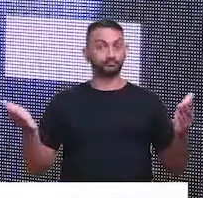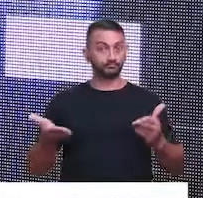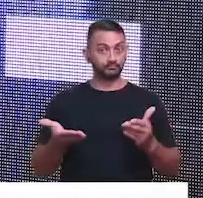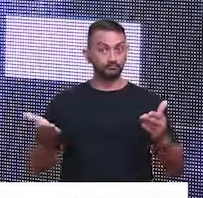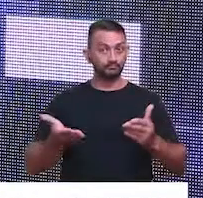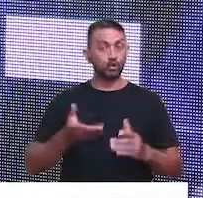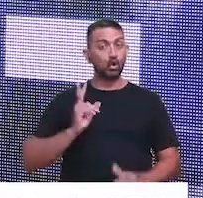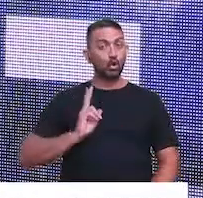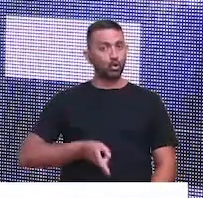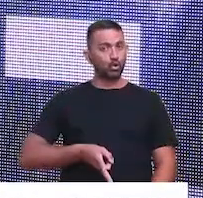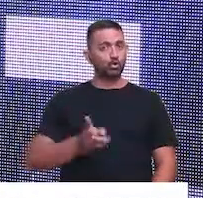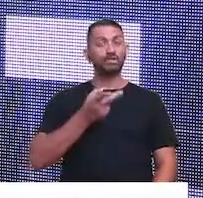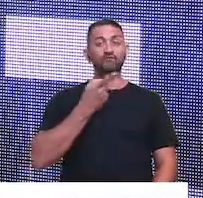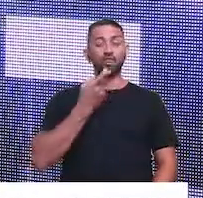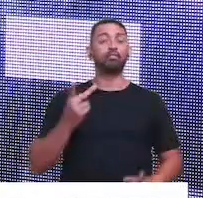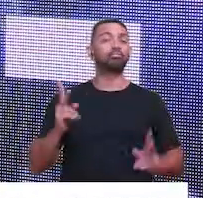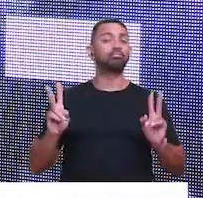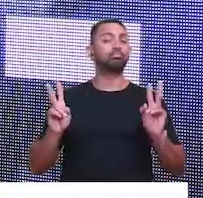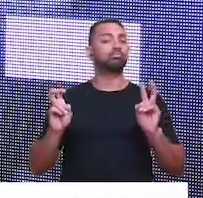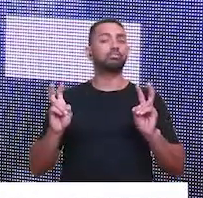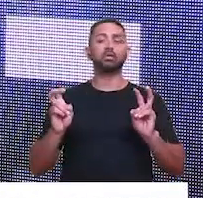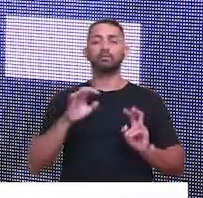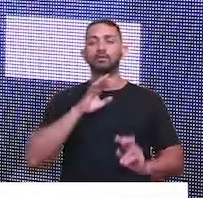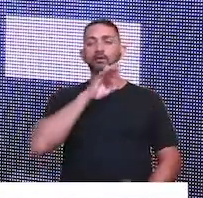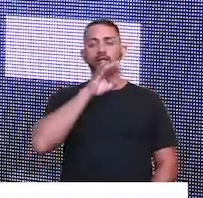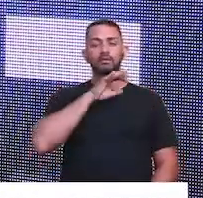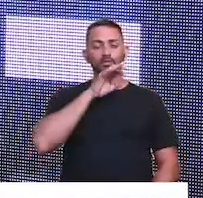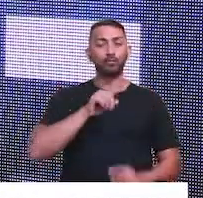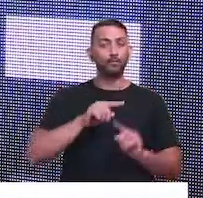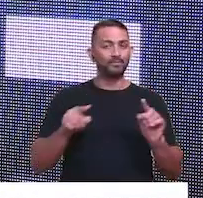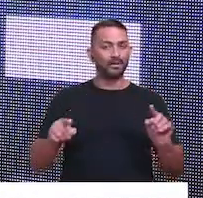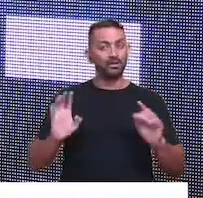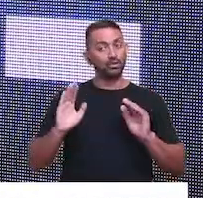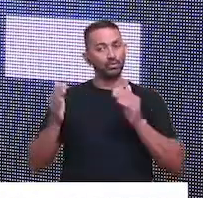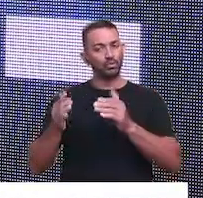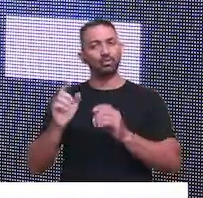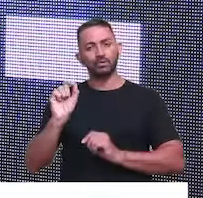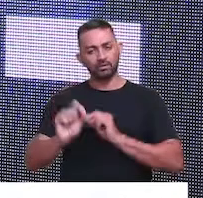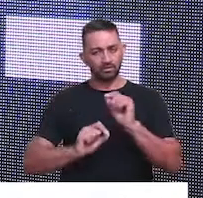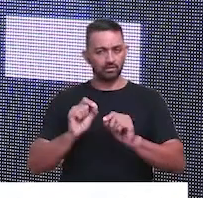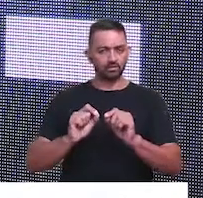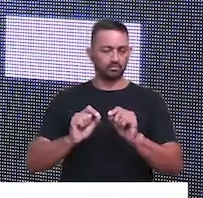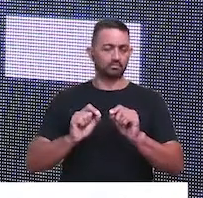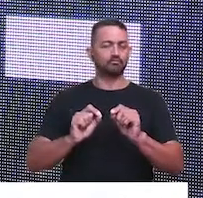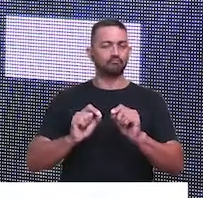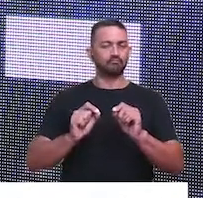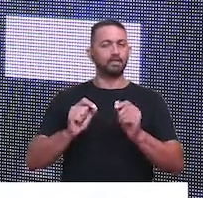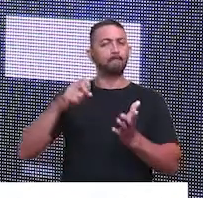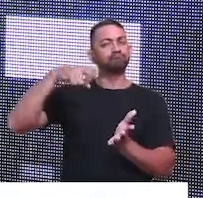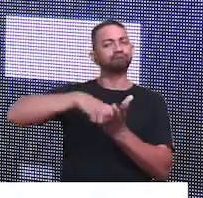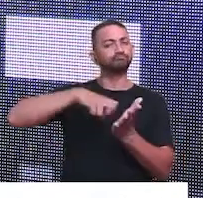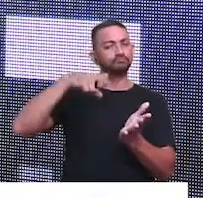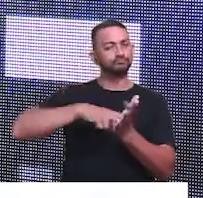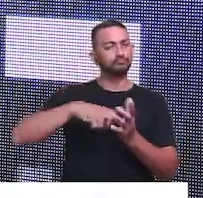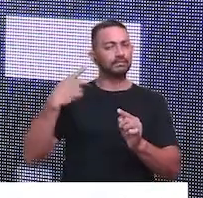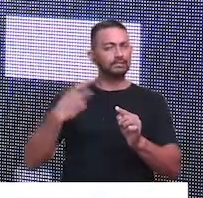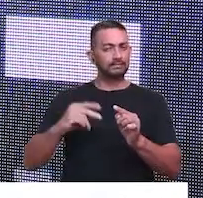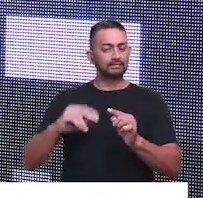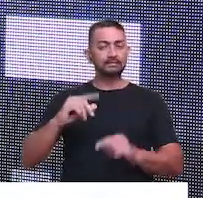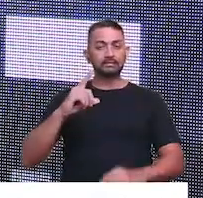e agora a gente continua falando sobre animais mas nesse caso é um caso de